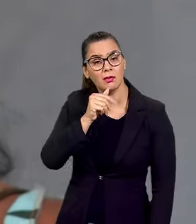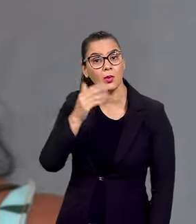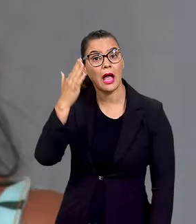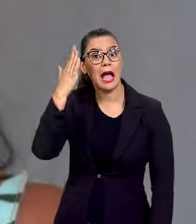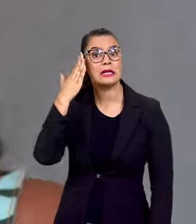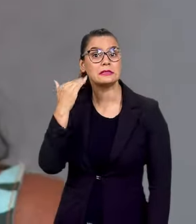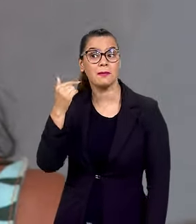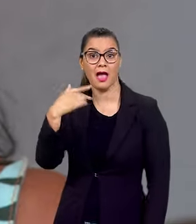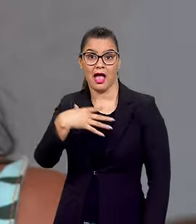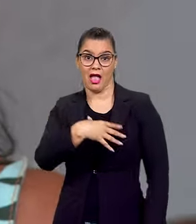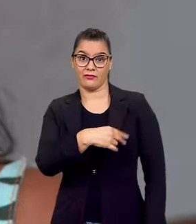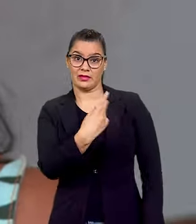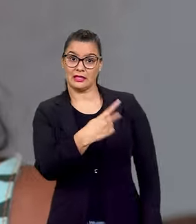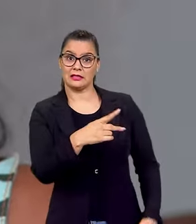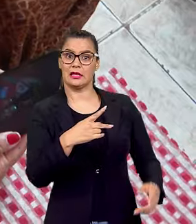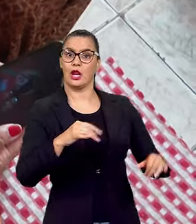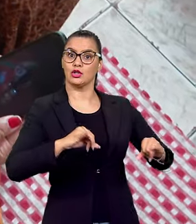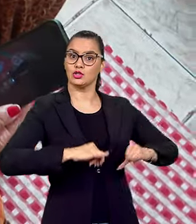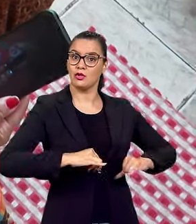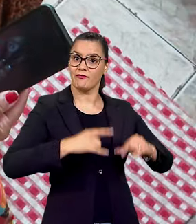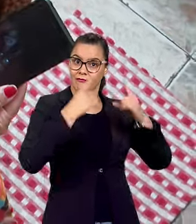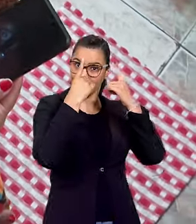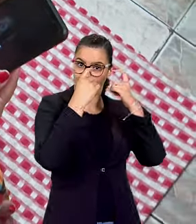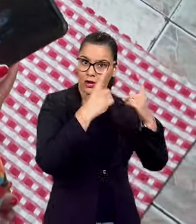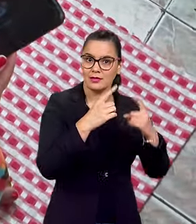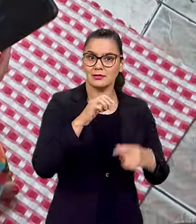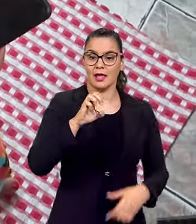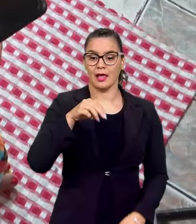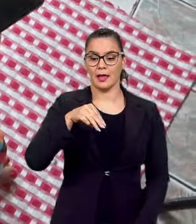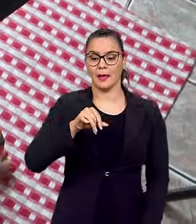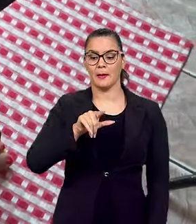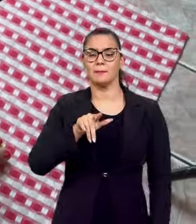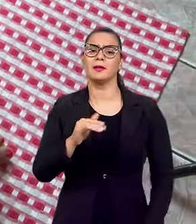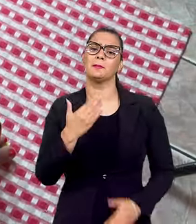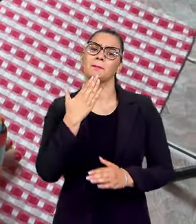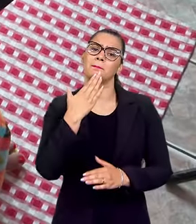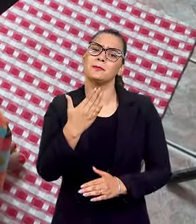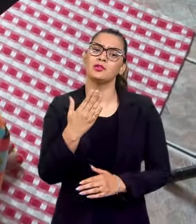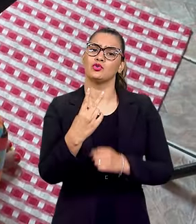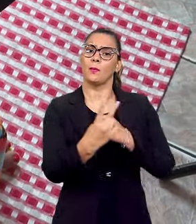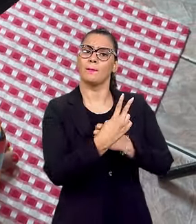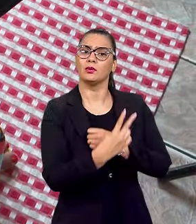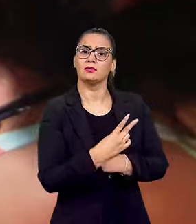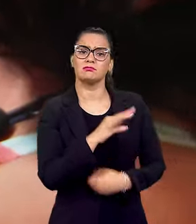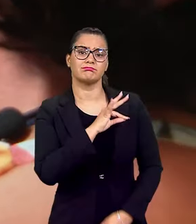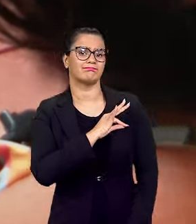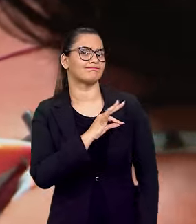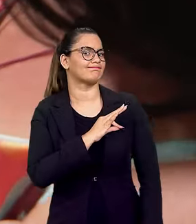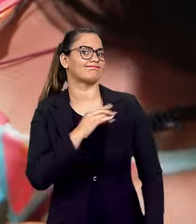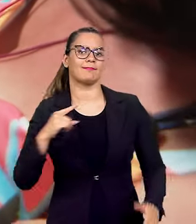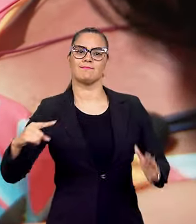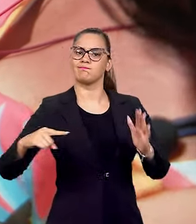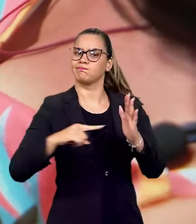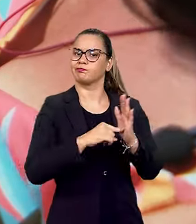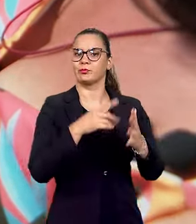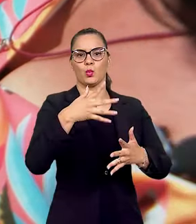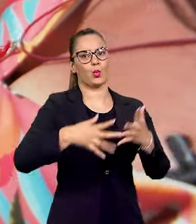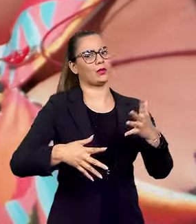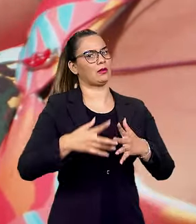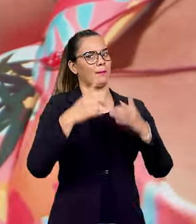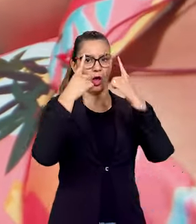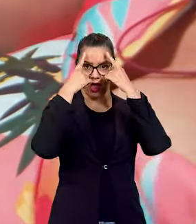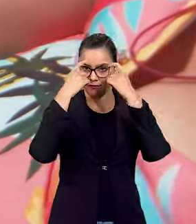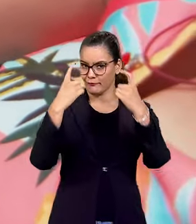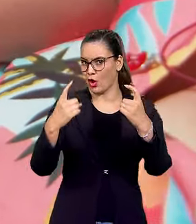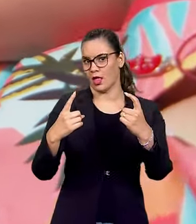para saber que a filha estava sofrendo violência doméstica. Emily pediu medida protetiva, mas a denúncia não